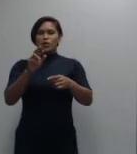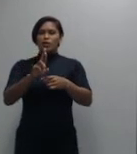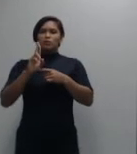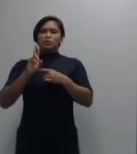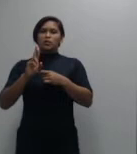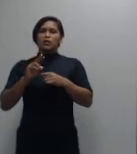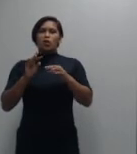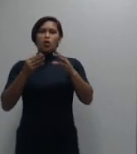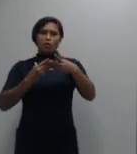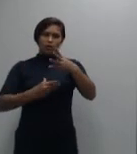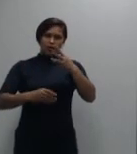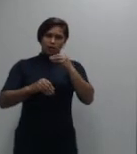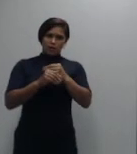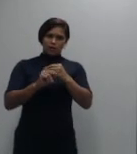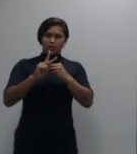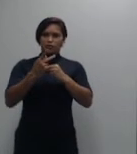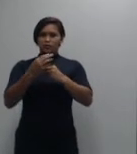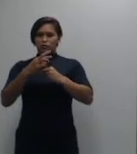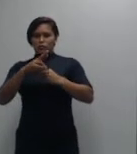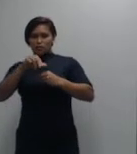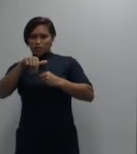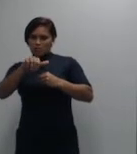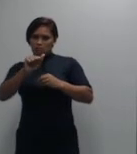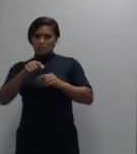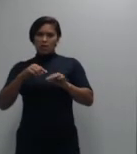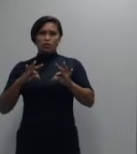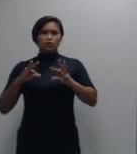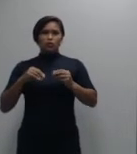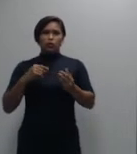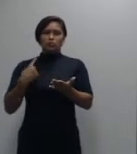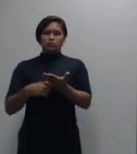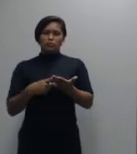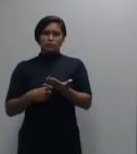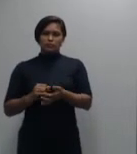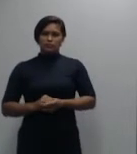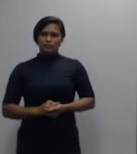indivíduos acréscimo de vossa excelência a unanimidade